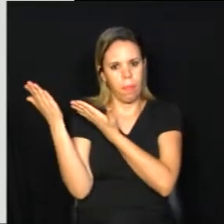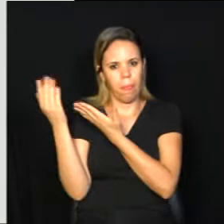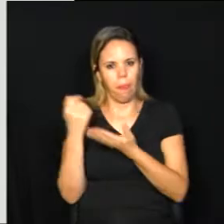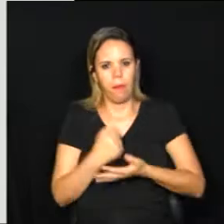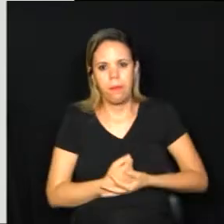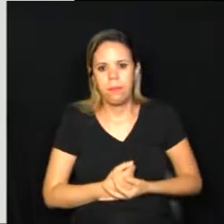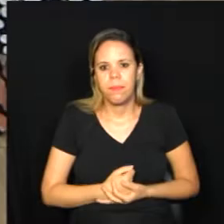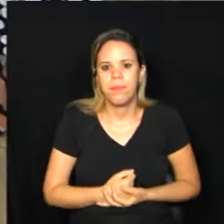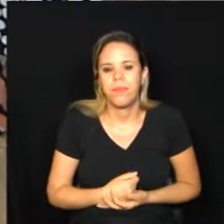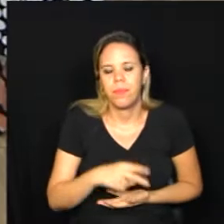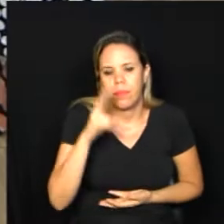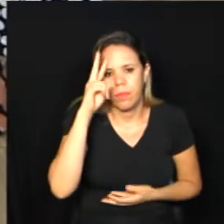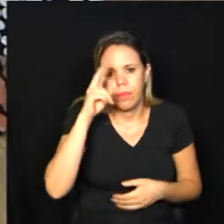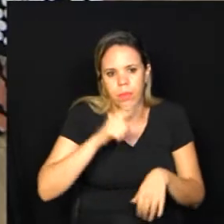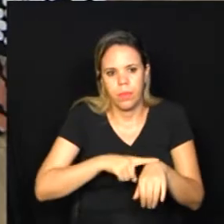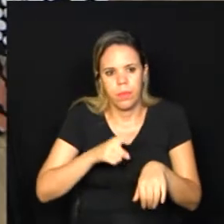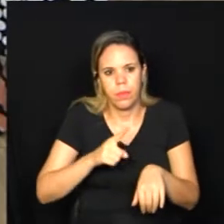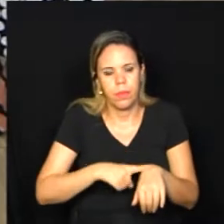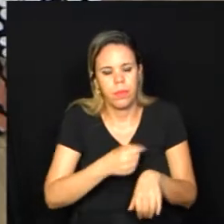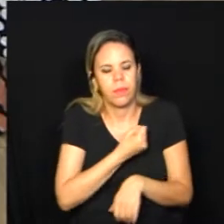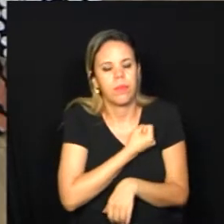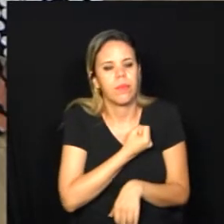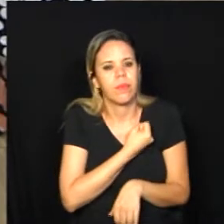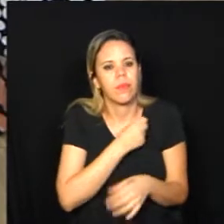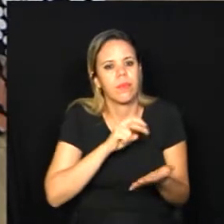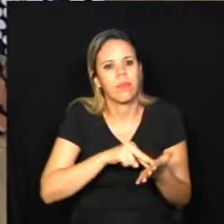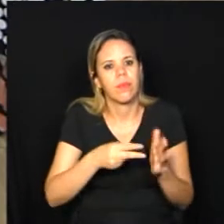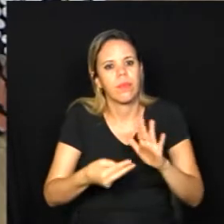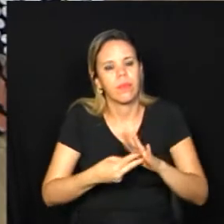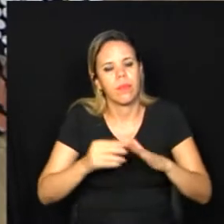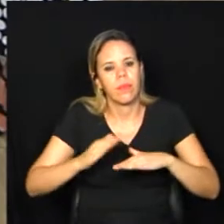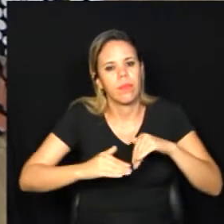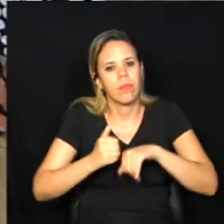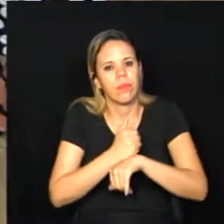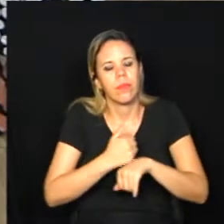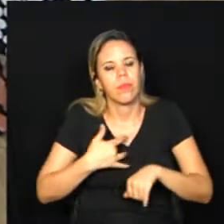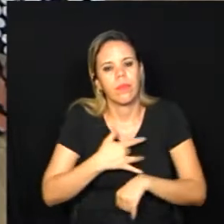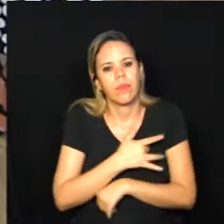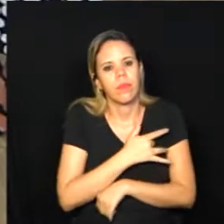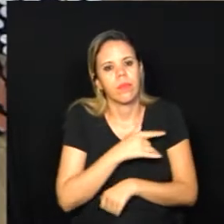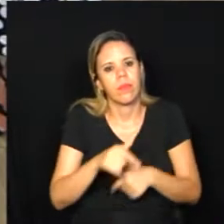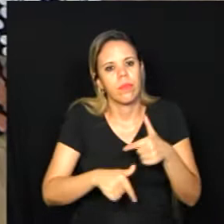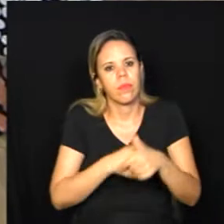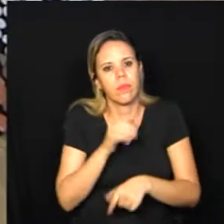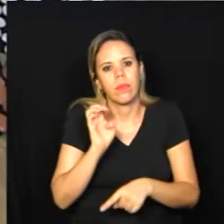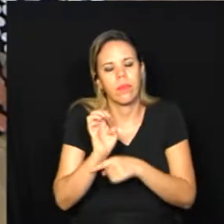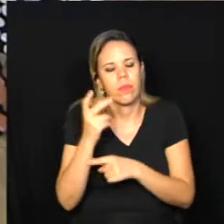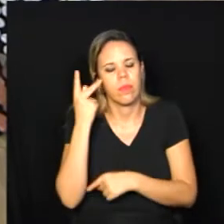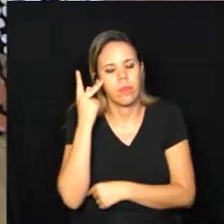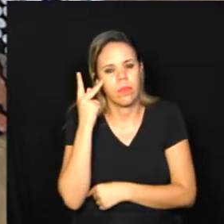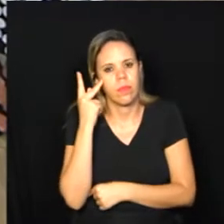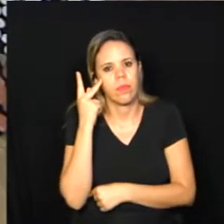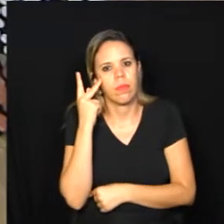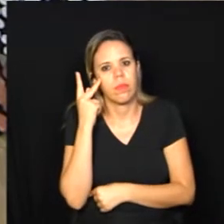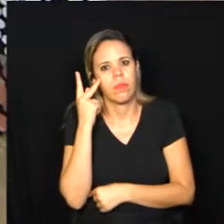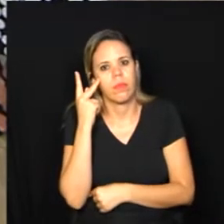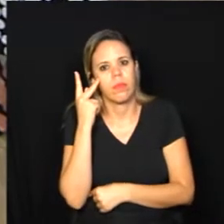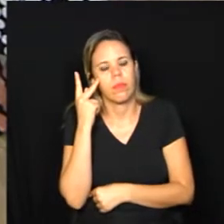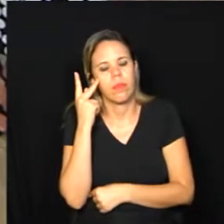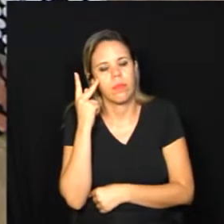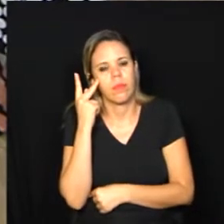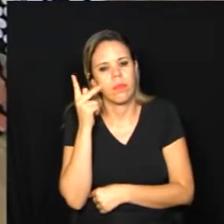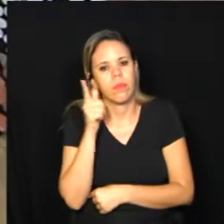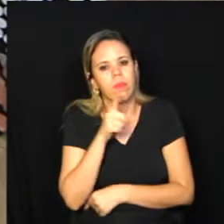sãopaulo.sp.gov.br. Lembrando que nesse momento esse número representa os profissionais da saúde que atuam no estado de São Paulo e que estão